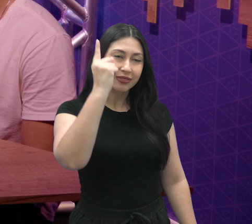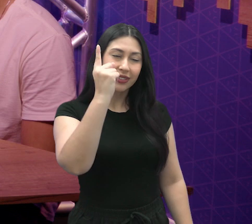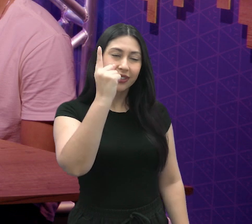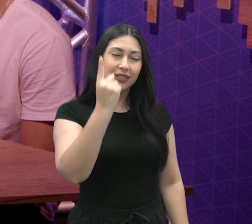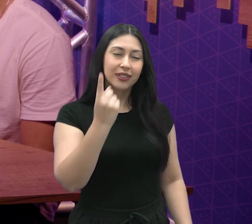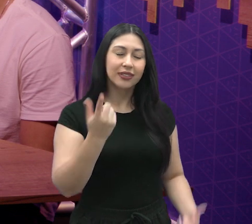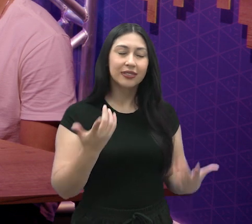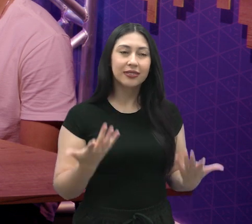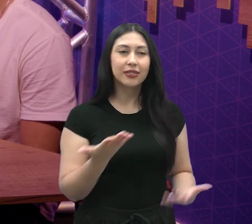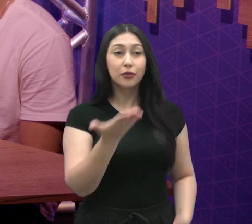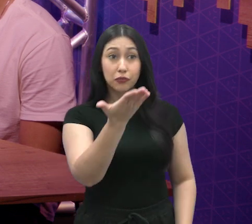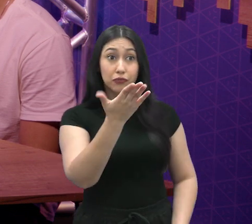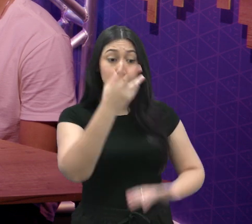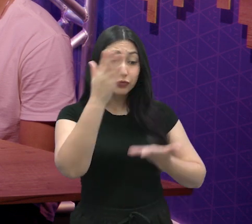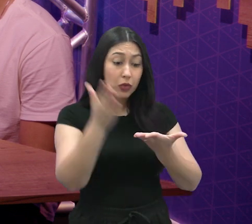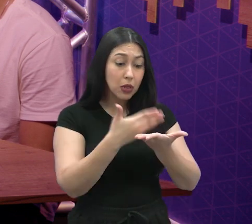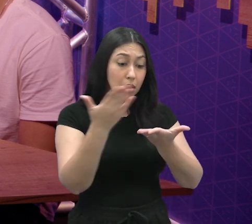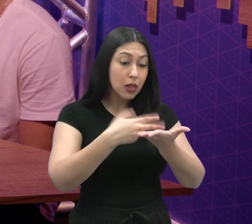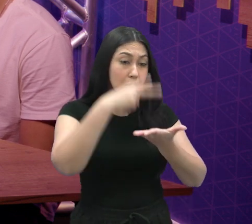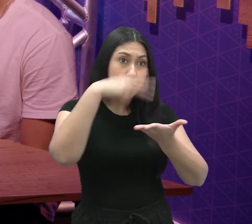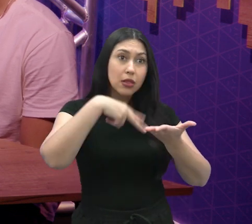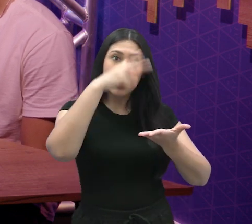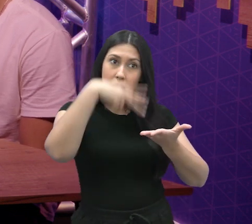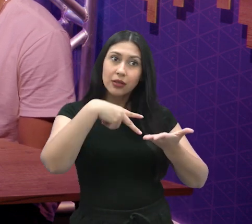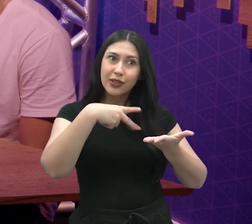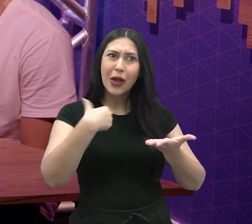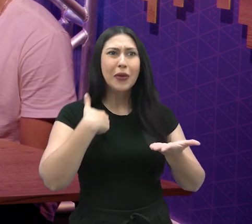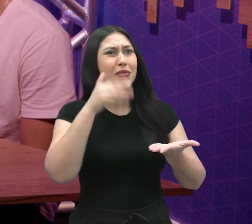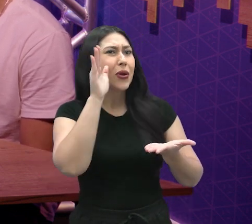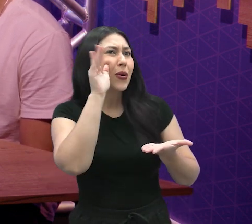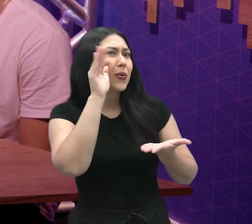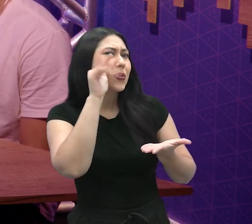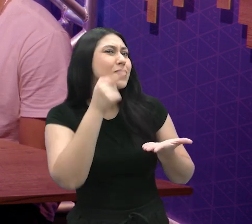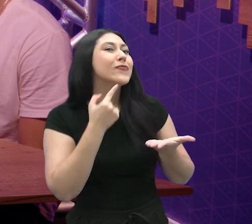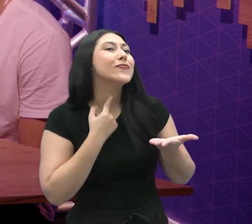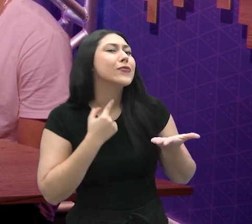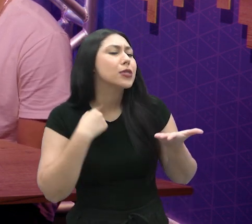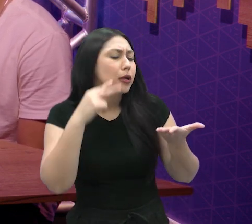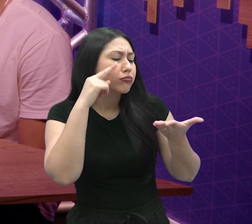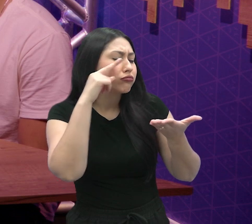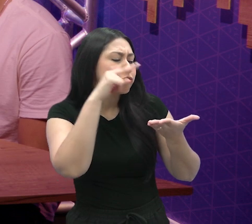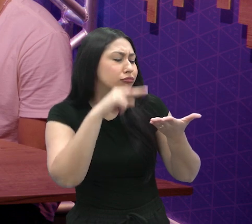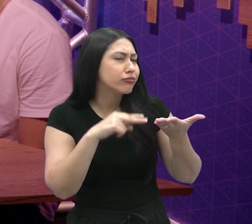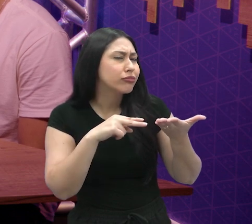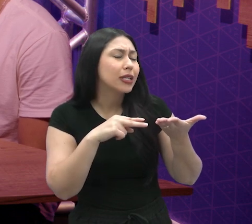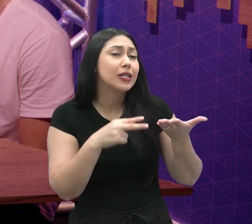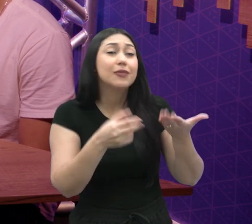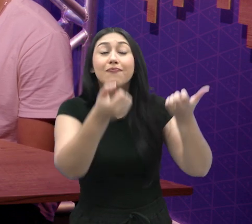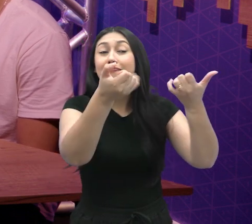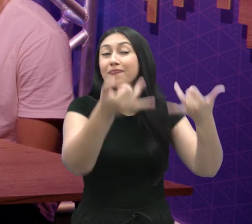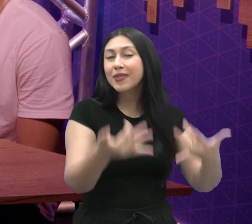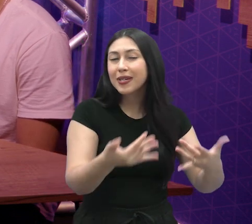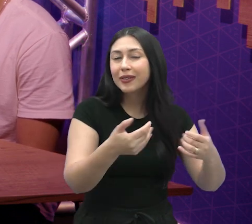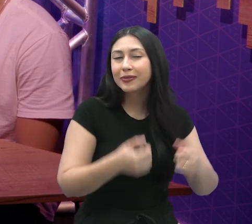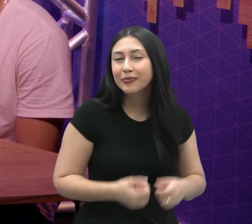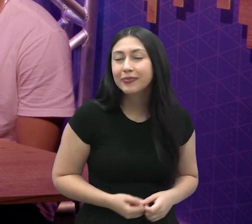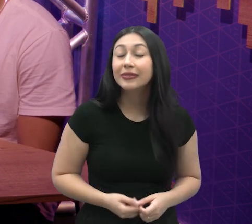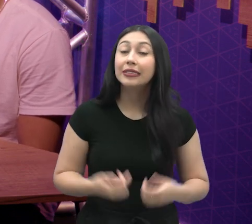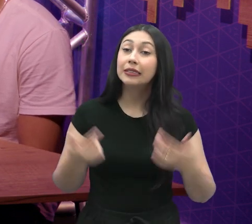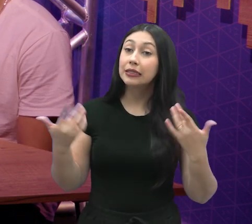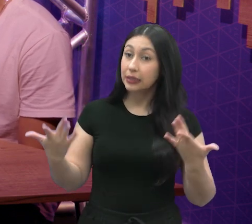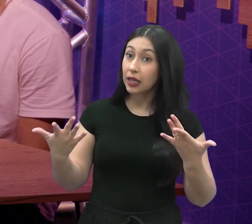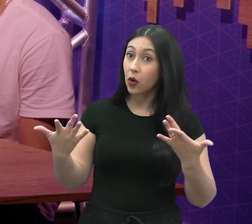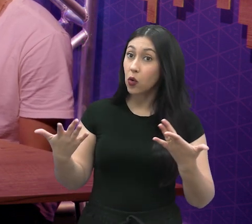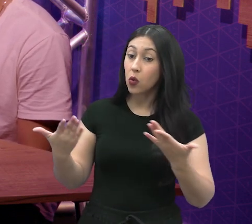sua. E você tá lendo um livro sobre isso, né? Eu fiquei curiosa, inclusive, fiquei com vontade de ler esse livro. Conta pra gente.